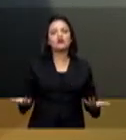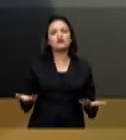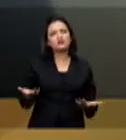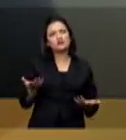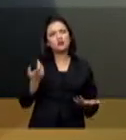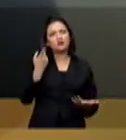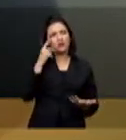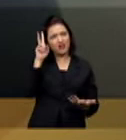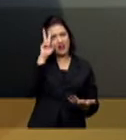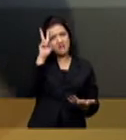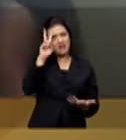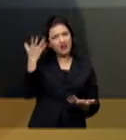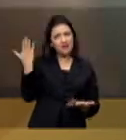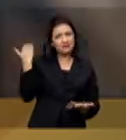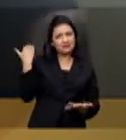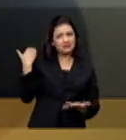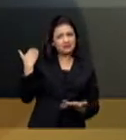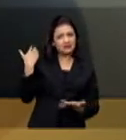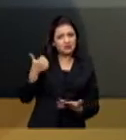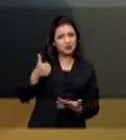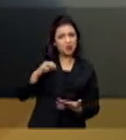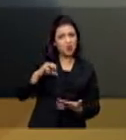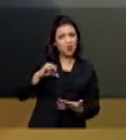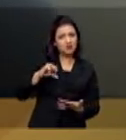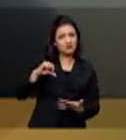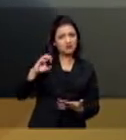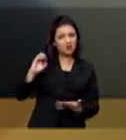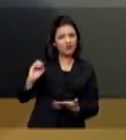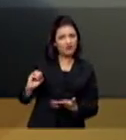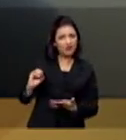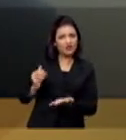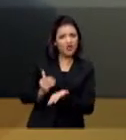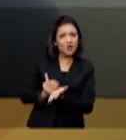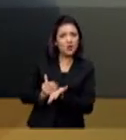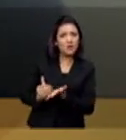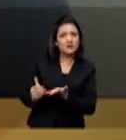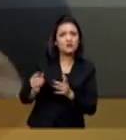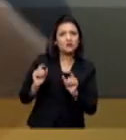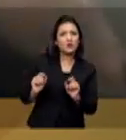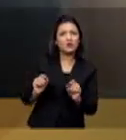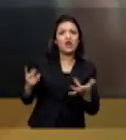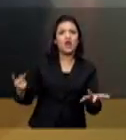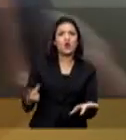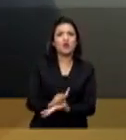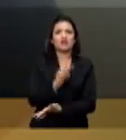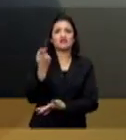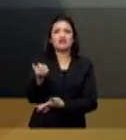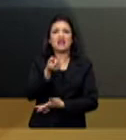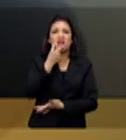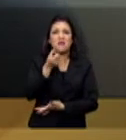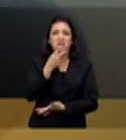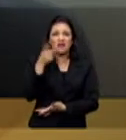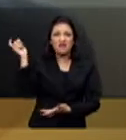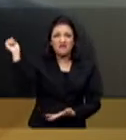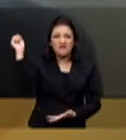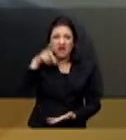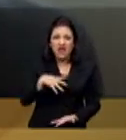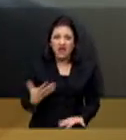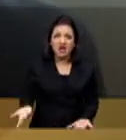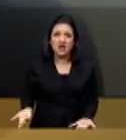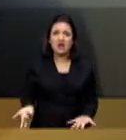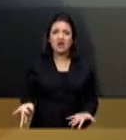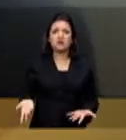90 e na década de 90 começaram a surgir aqueles escândalos das pílulas de farinha, alteração e falsificação de fórmulas